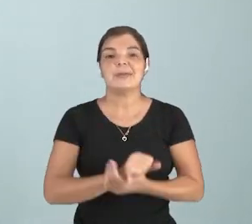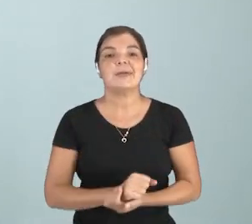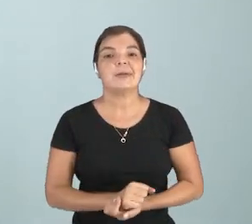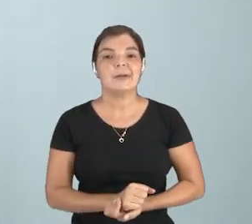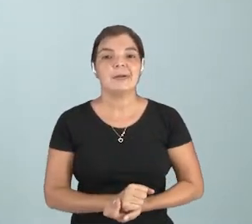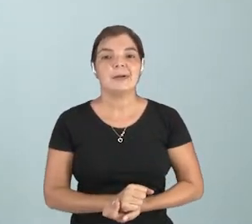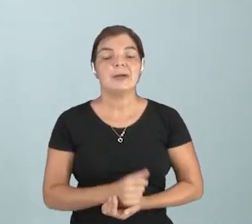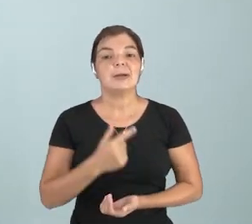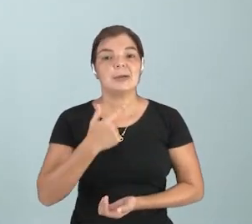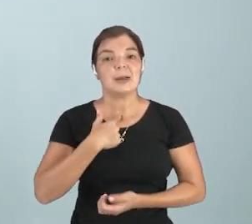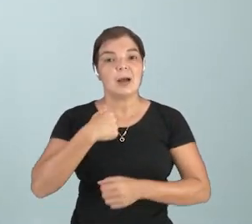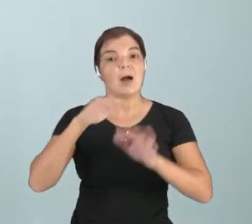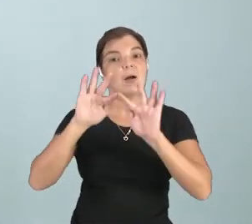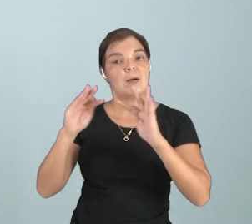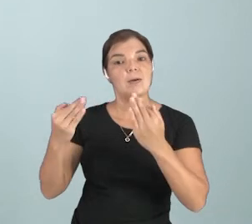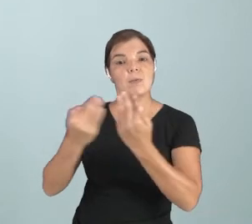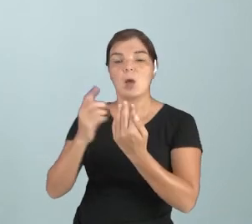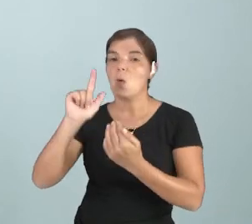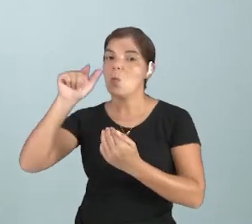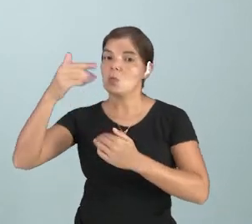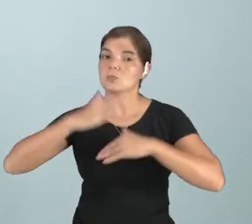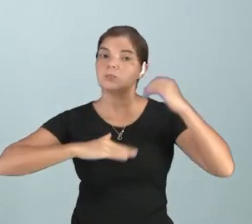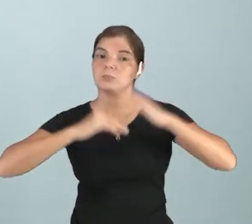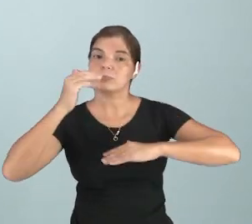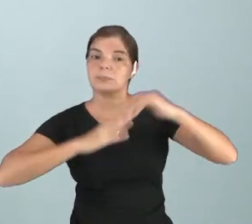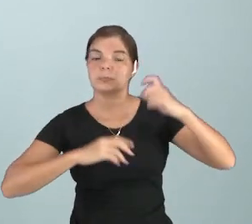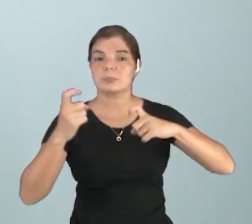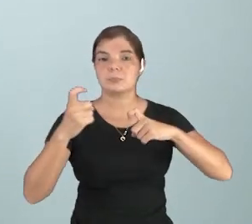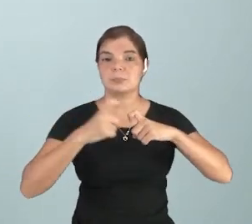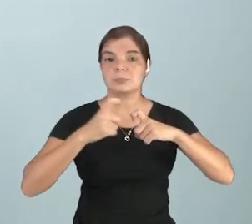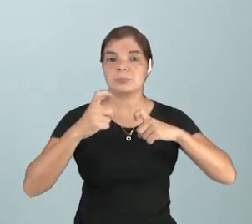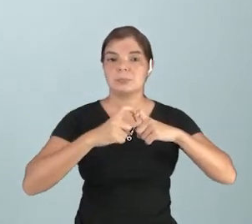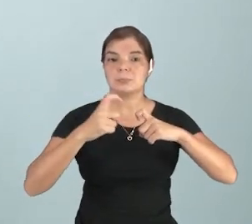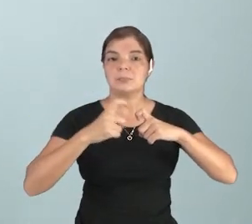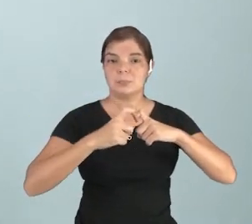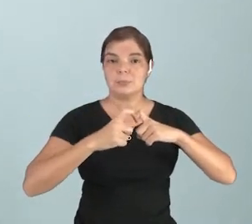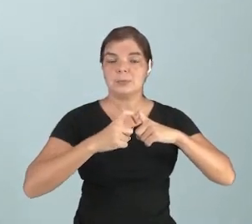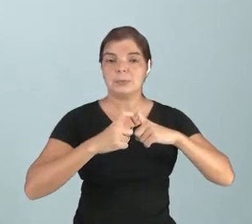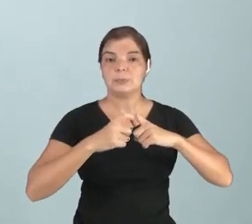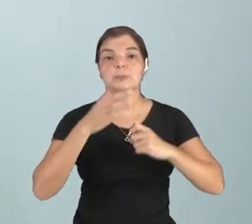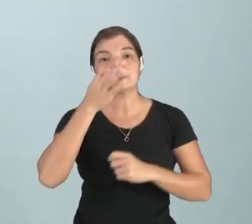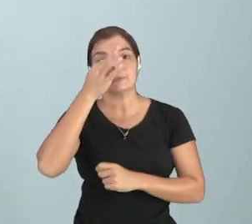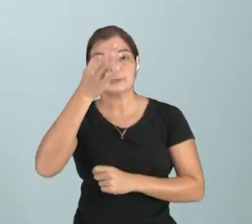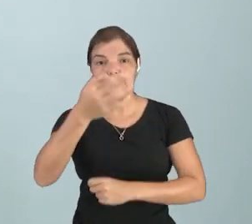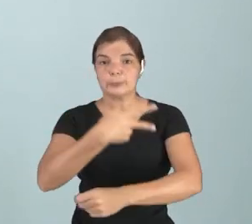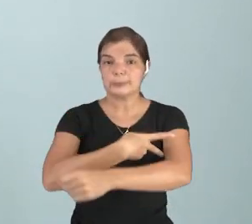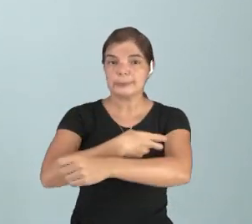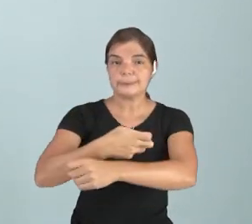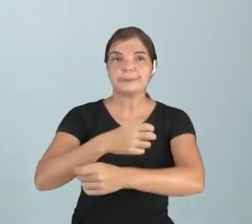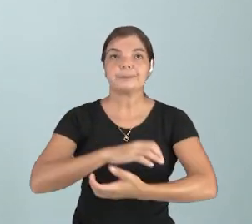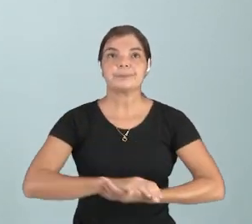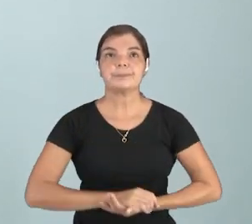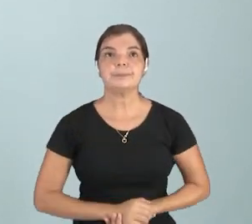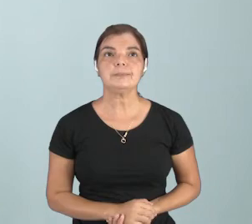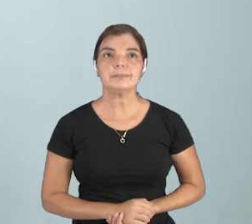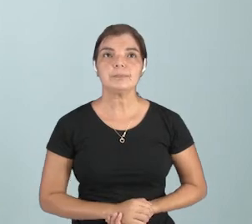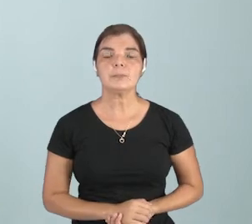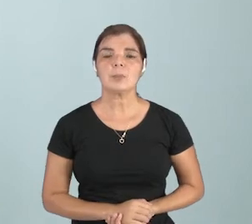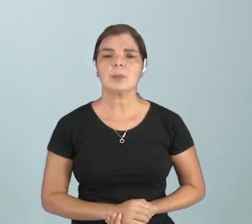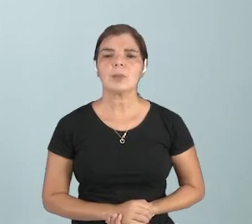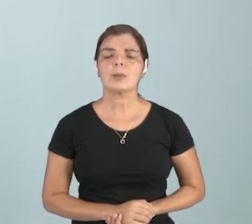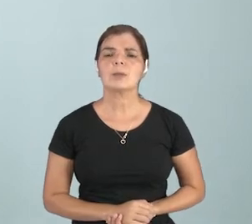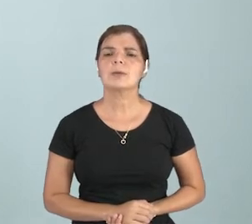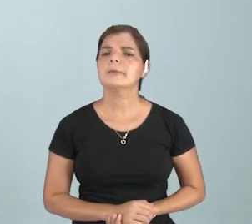vão encaminhar essa família para outras especialidades para futuros exames, certo? E aí,